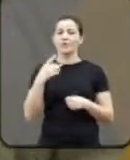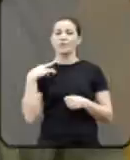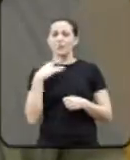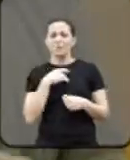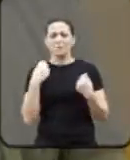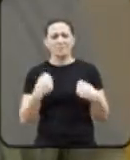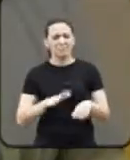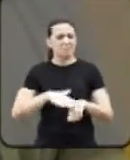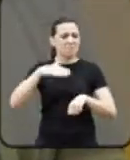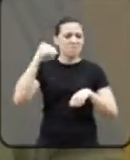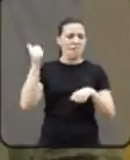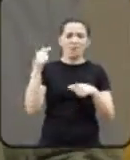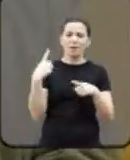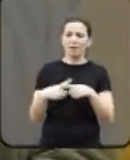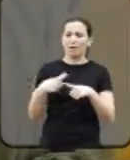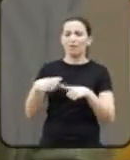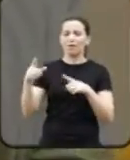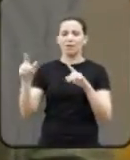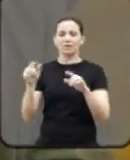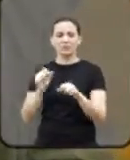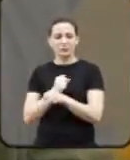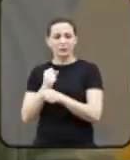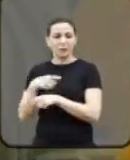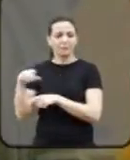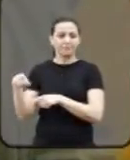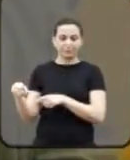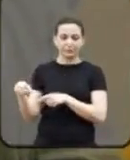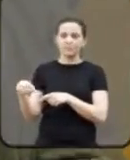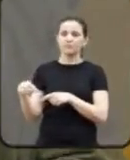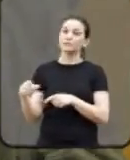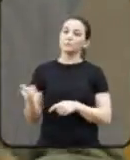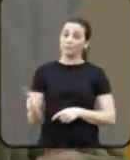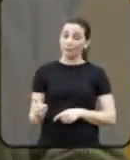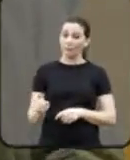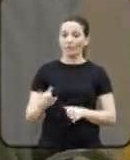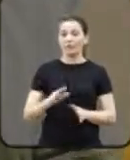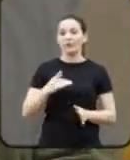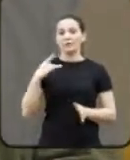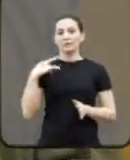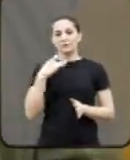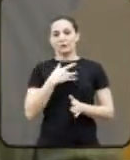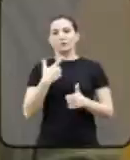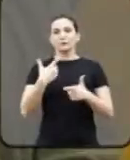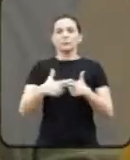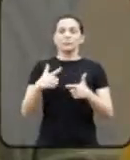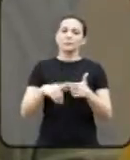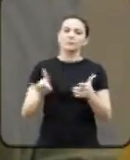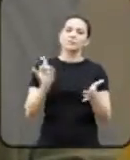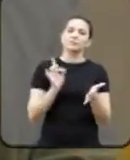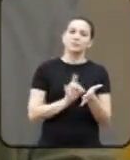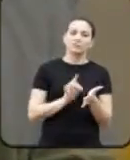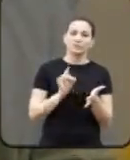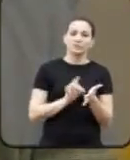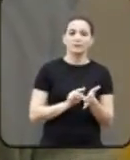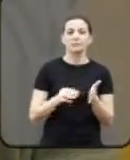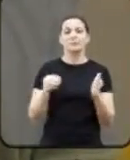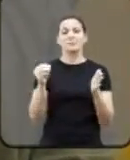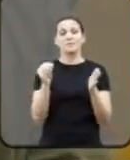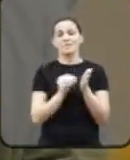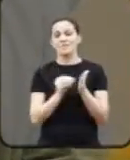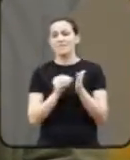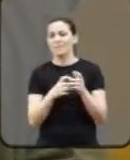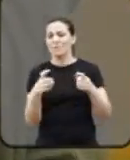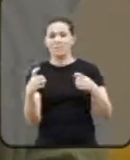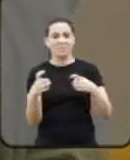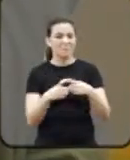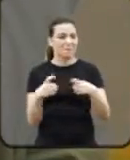que pôr na área de saúde, a saúde que está precisando, né? E a saúde é um outro problema que a gente sabe que o grande problema realmente